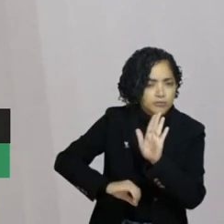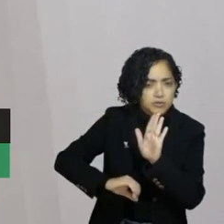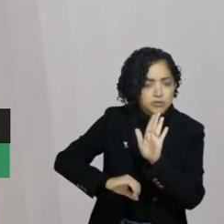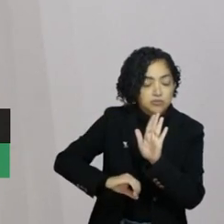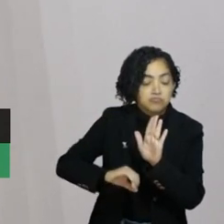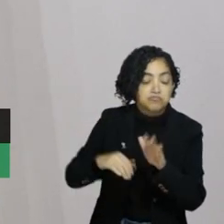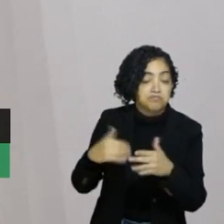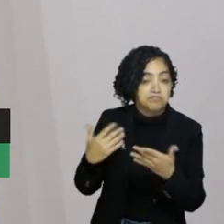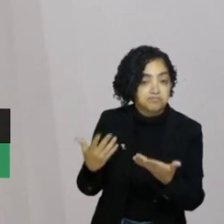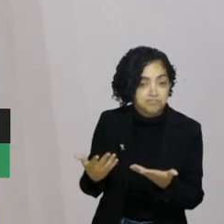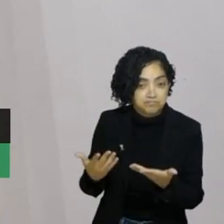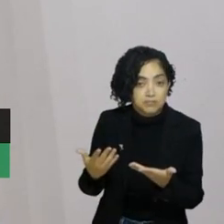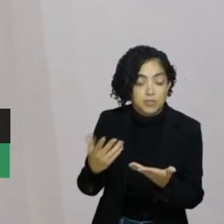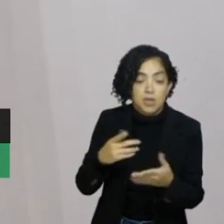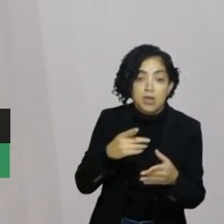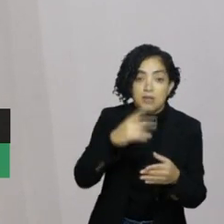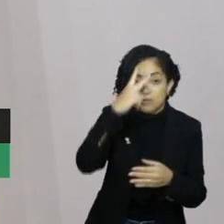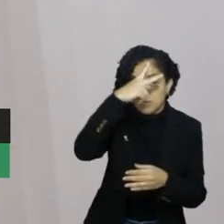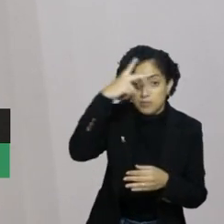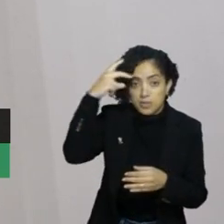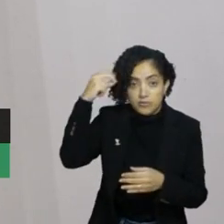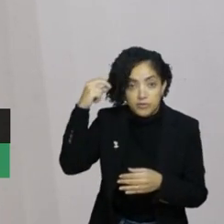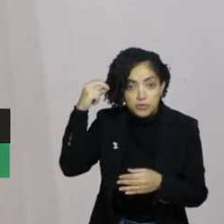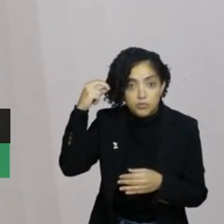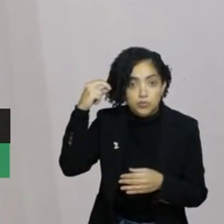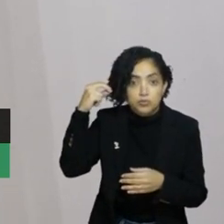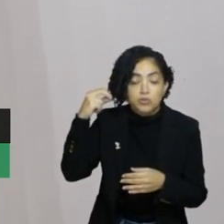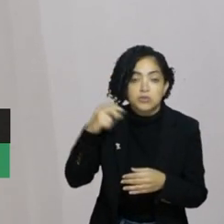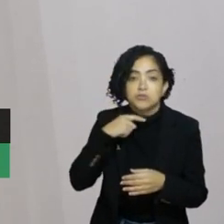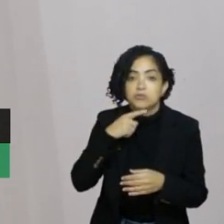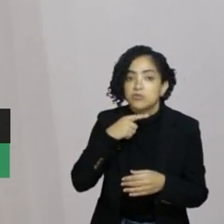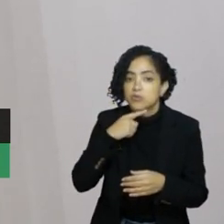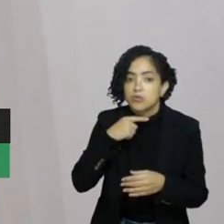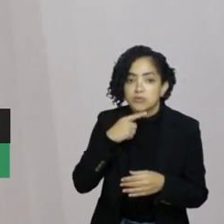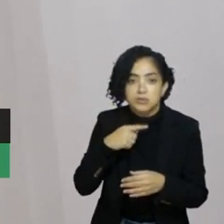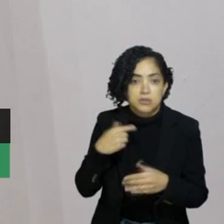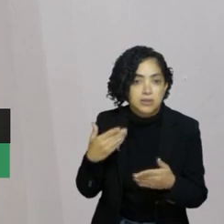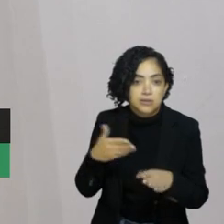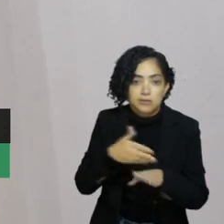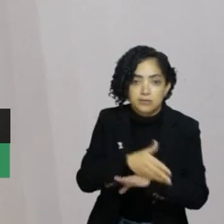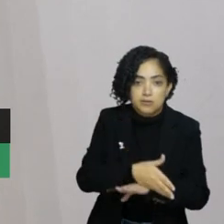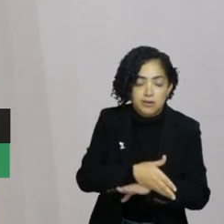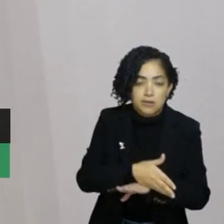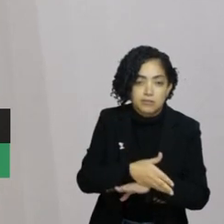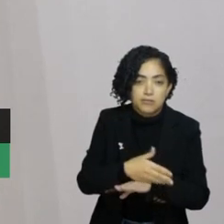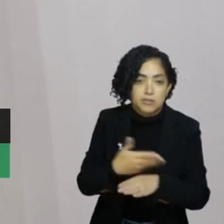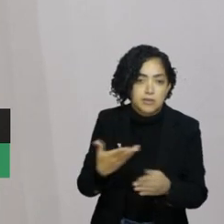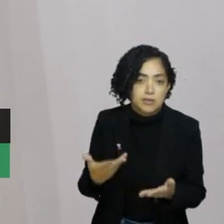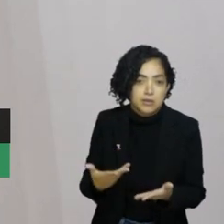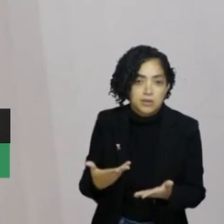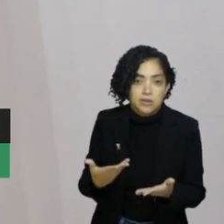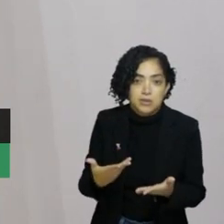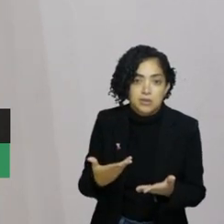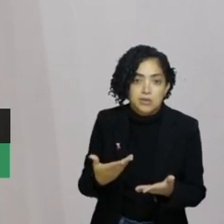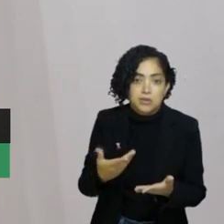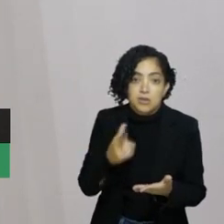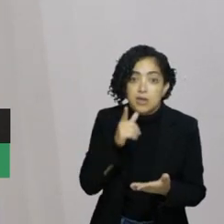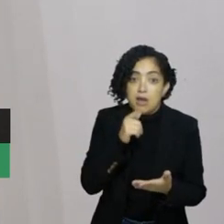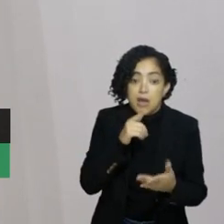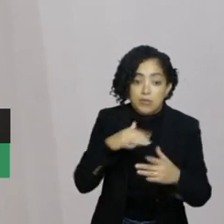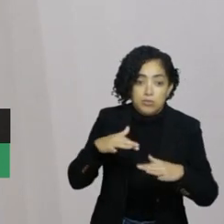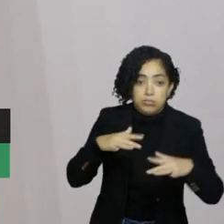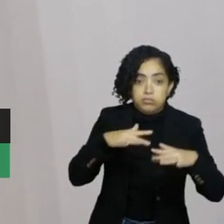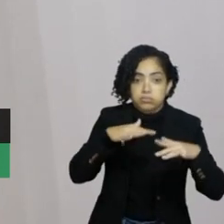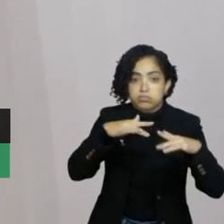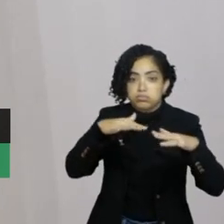Ora, tem prefeituras onde ainda nem é possível entrar. Prefeituras que foram invadidas pelas